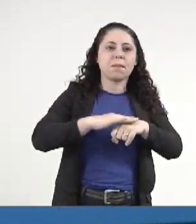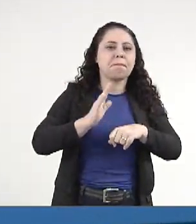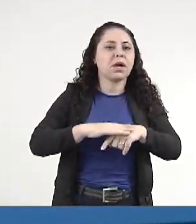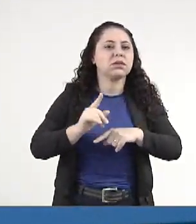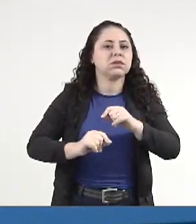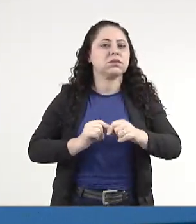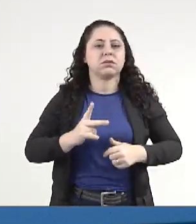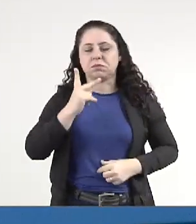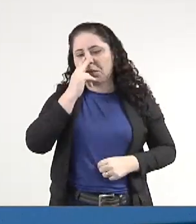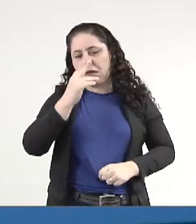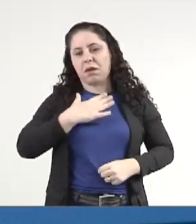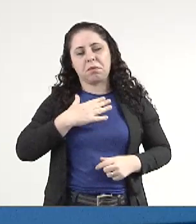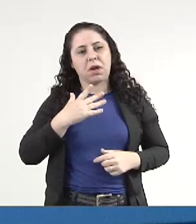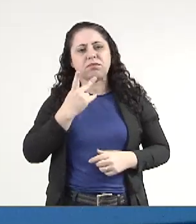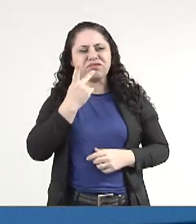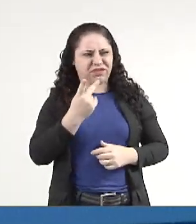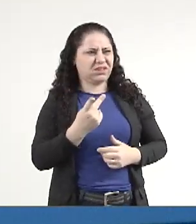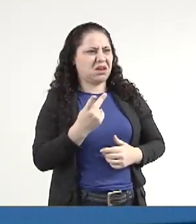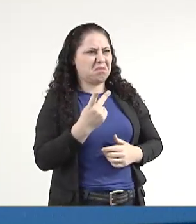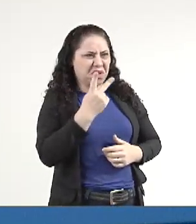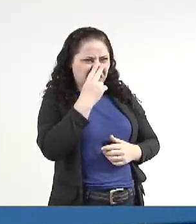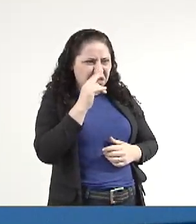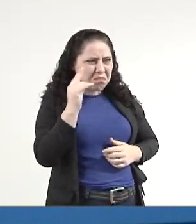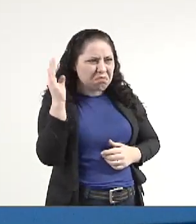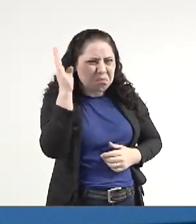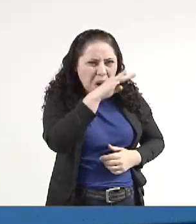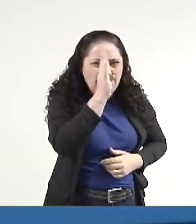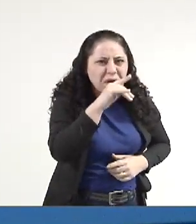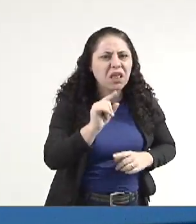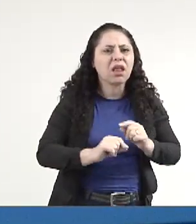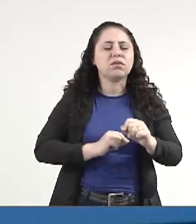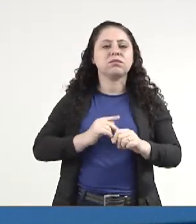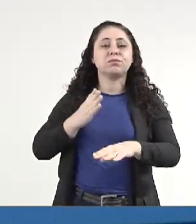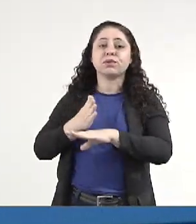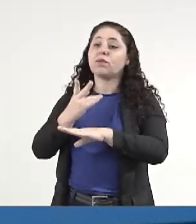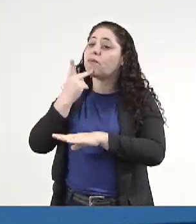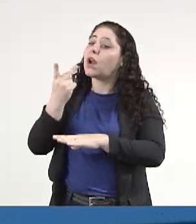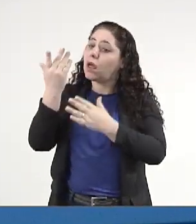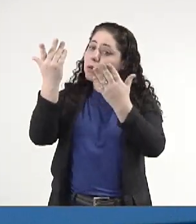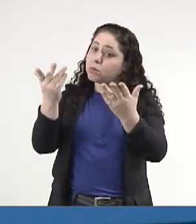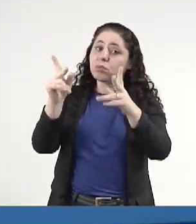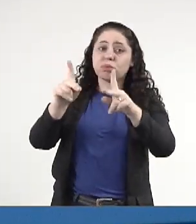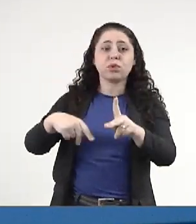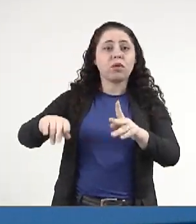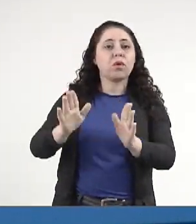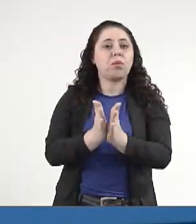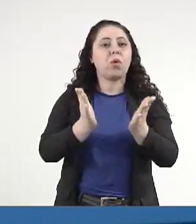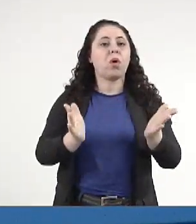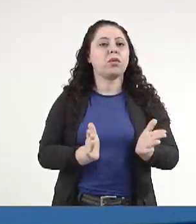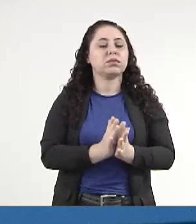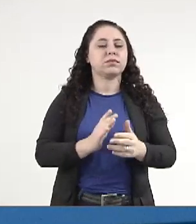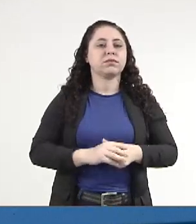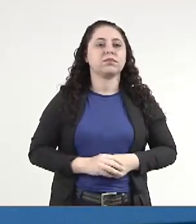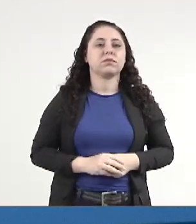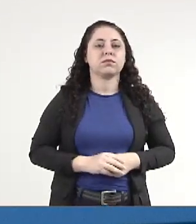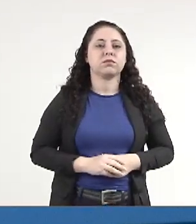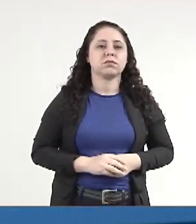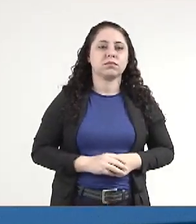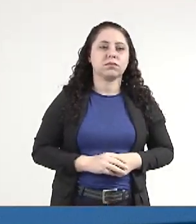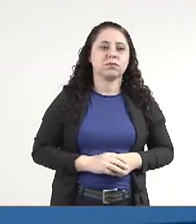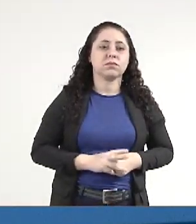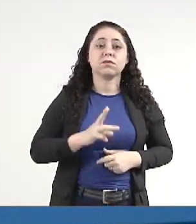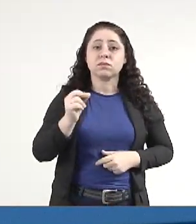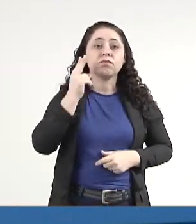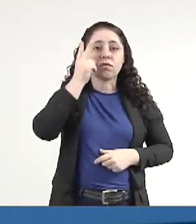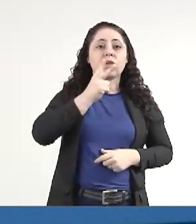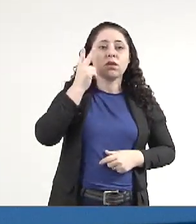que possa parecer minha intervenção. Eu andei esse estado inteirinho dizendo ao povo mais pobre, se oferecerem, o